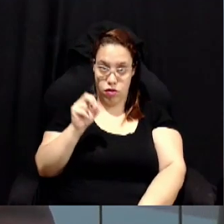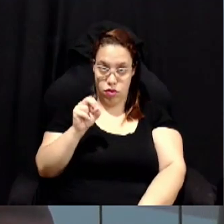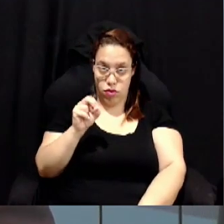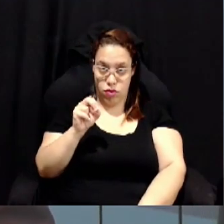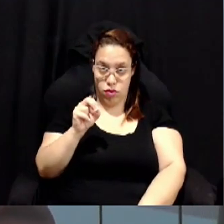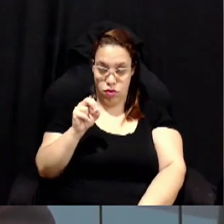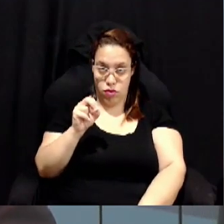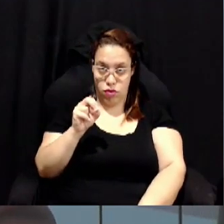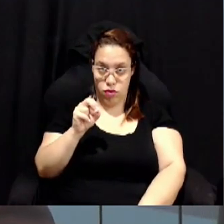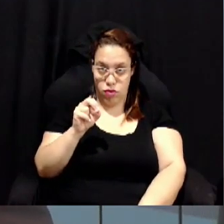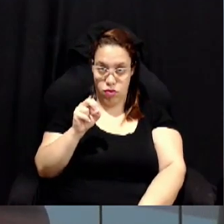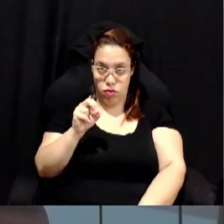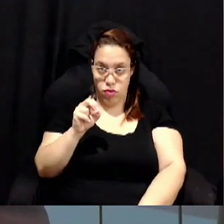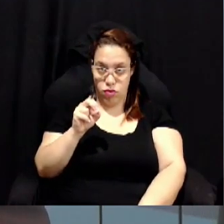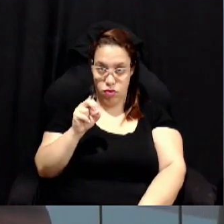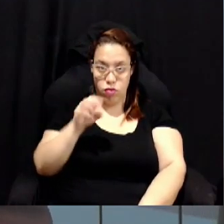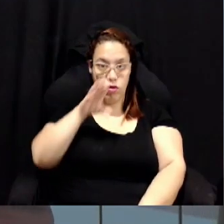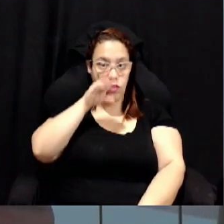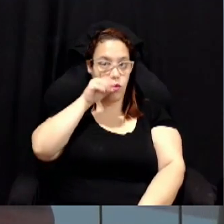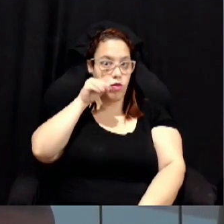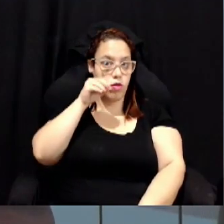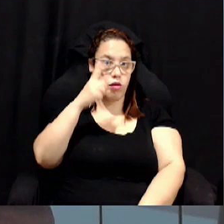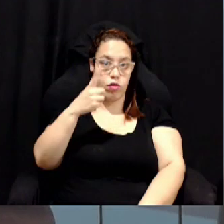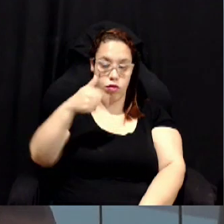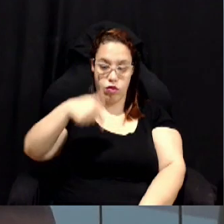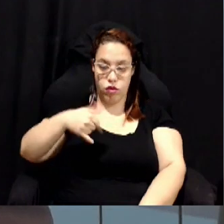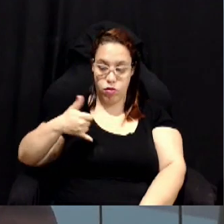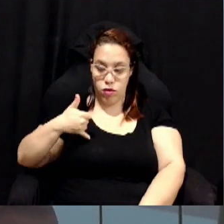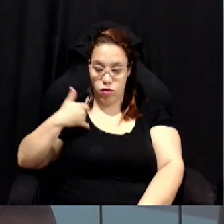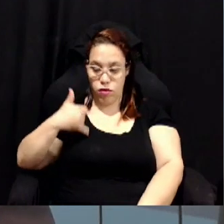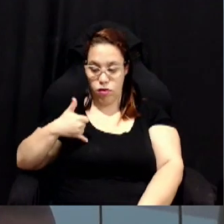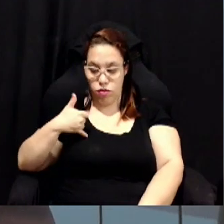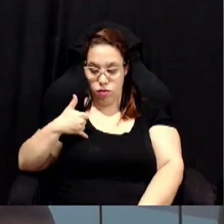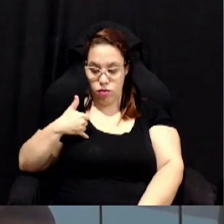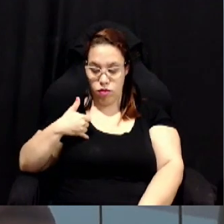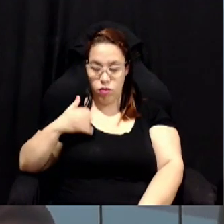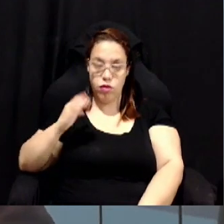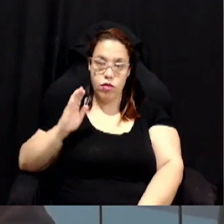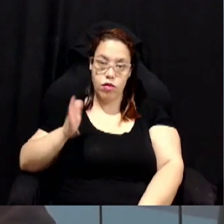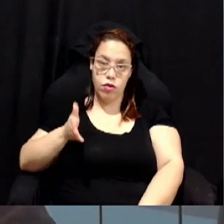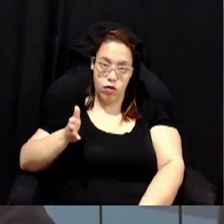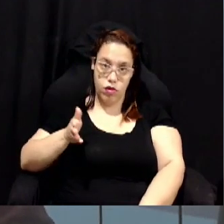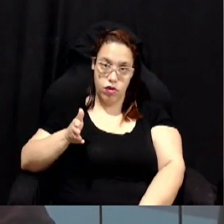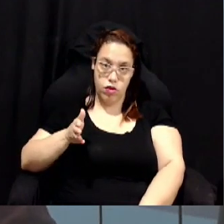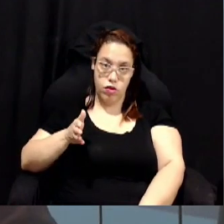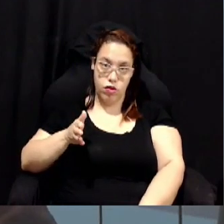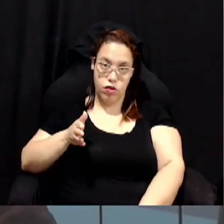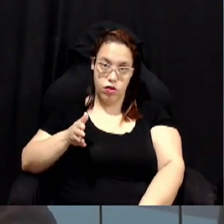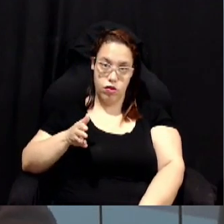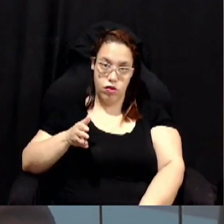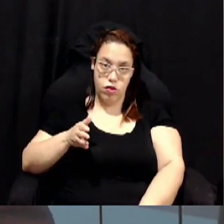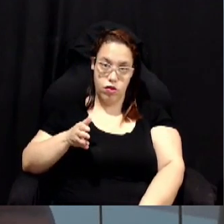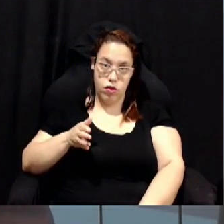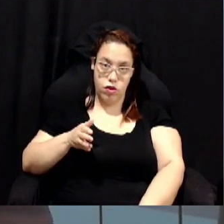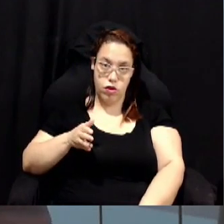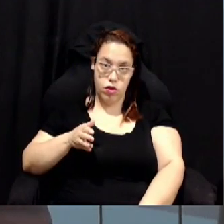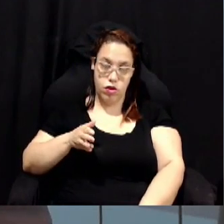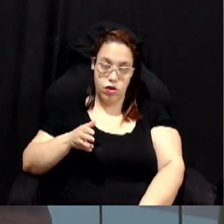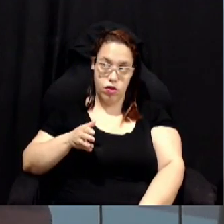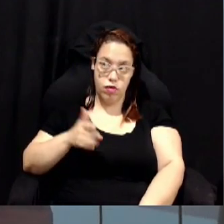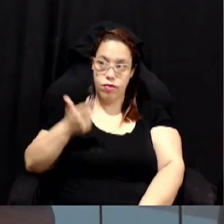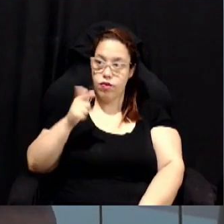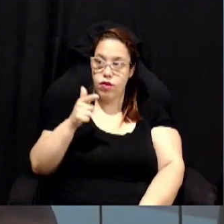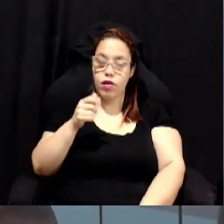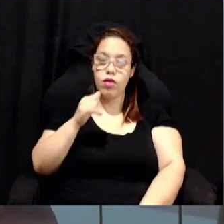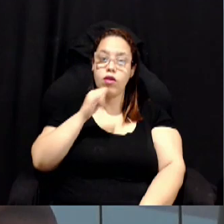um adolescente de 17 anos e ele já está numa condição não muito favorável para que ela fique e ela não tem, por exemplo,